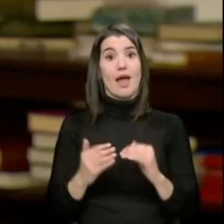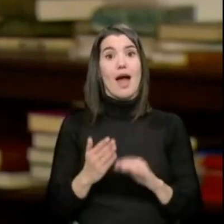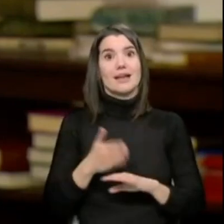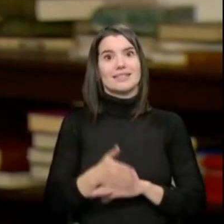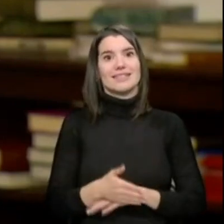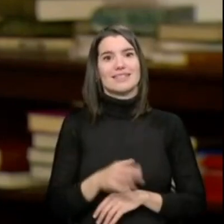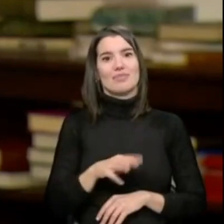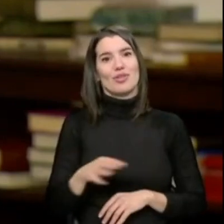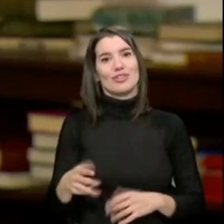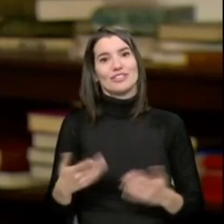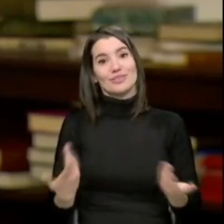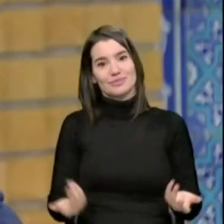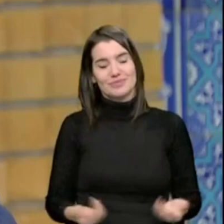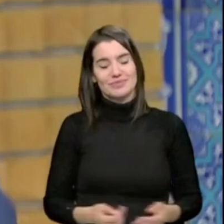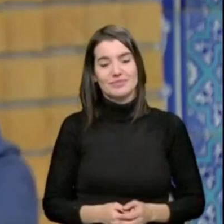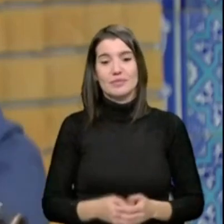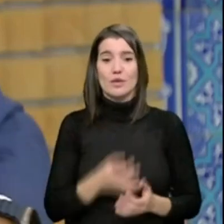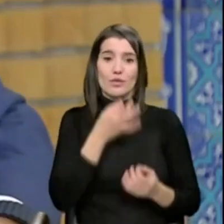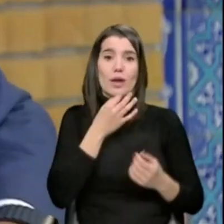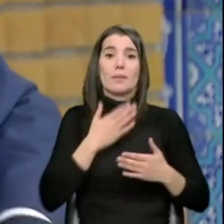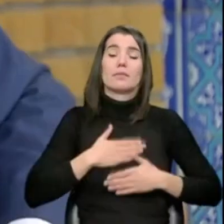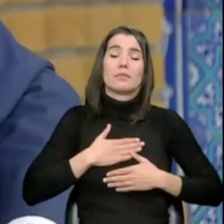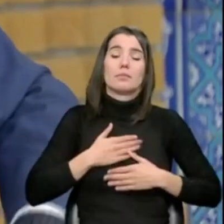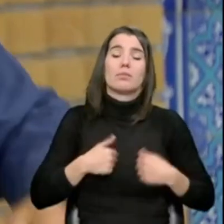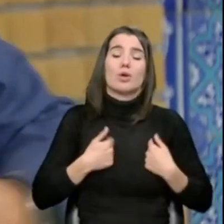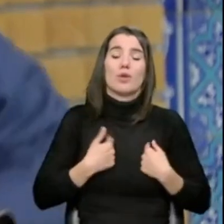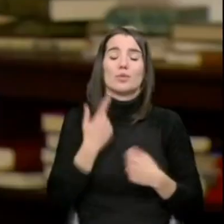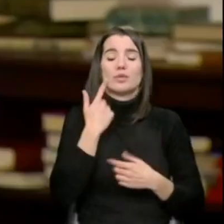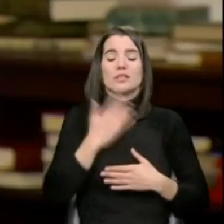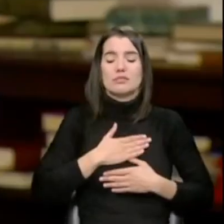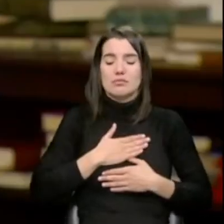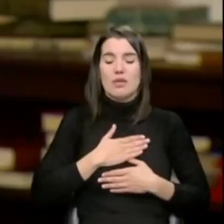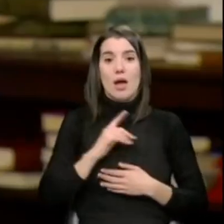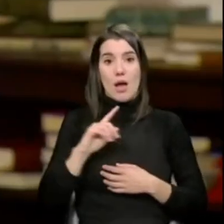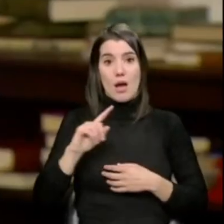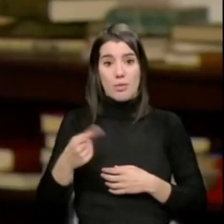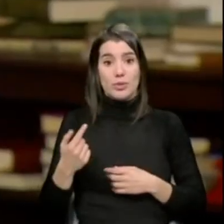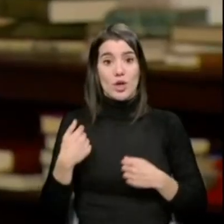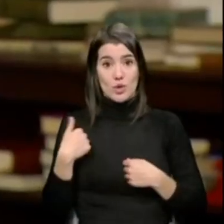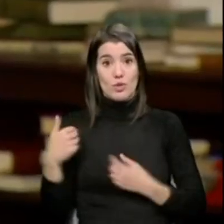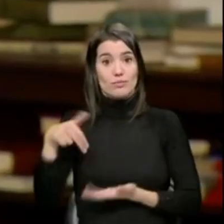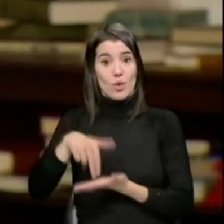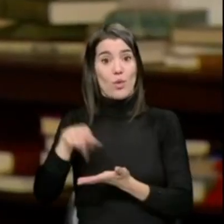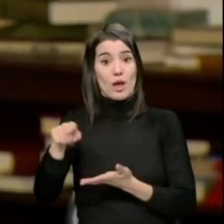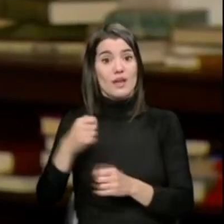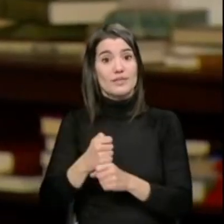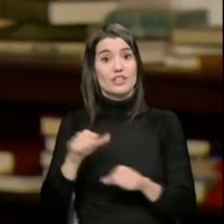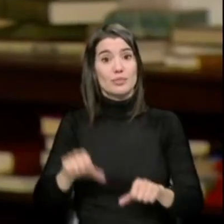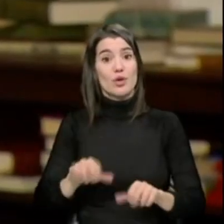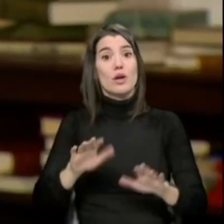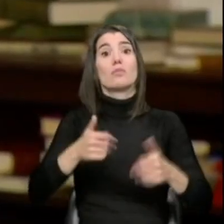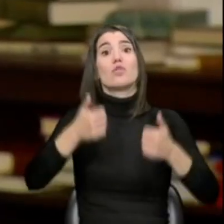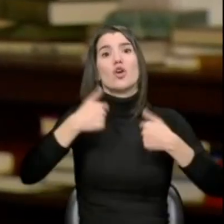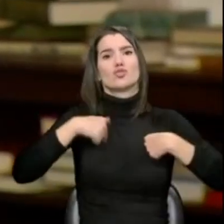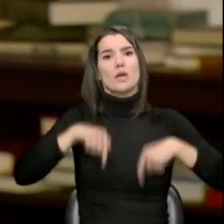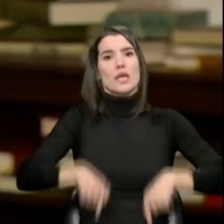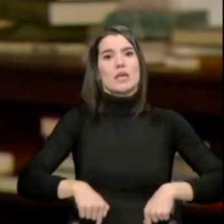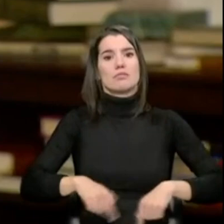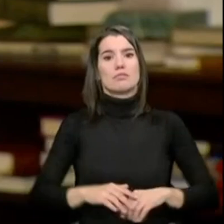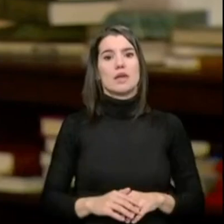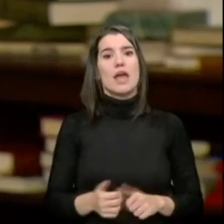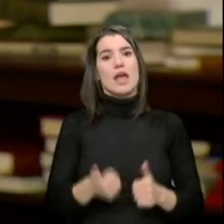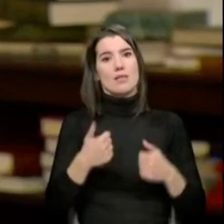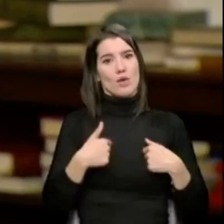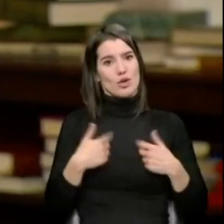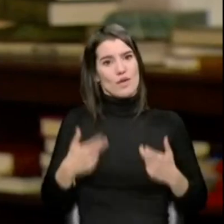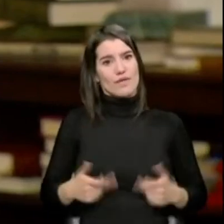Eu realmente acho, eu falando de mim próprio, conhecendo de mim próprio, se eu estivesse naquele local, se calhar fazia pior. Por isso ainda bem que eu estou aqui em baixo. E é melhor ficar aqui